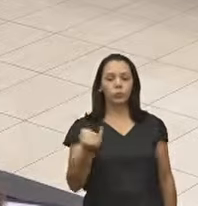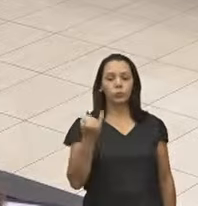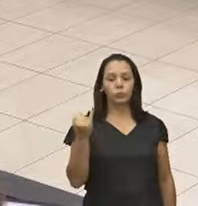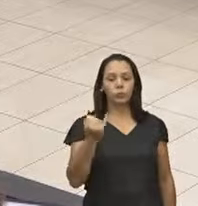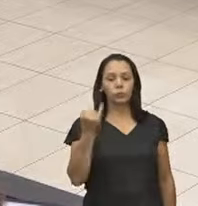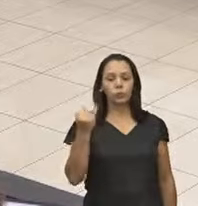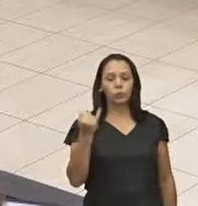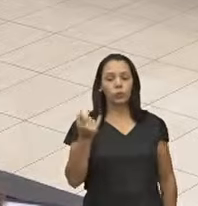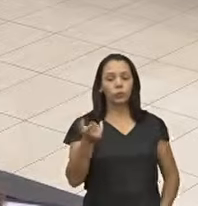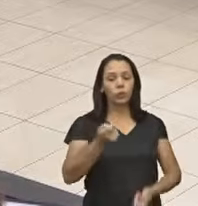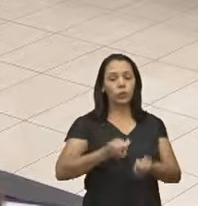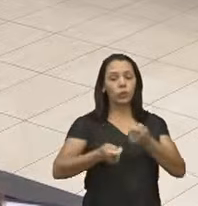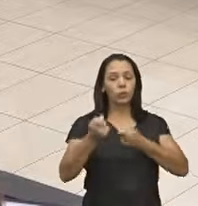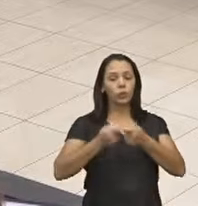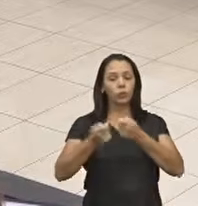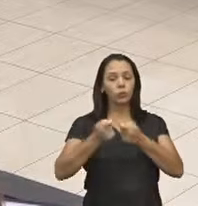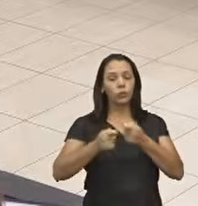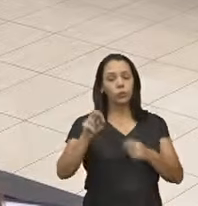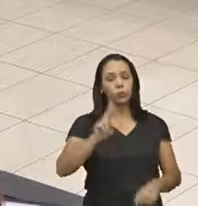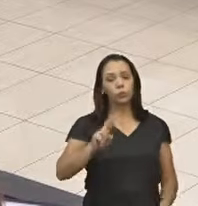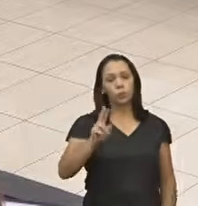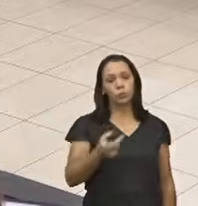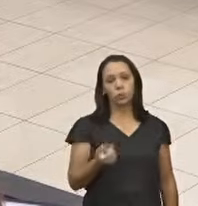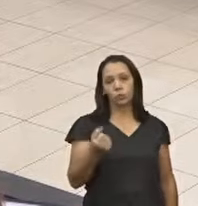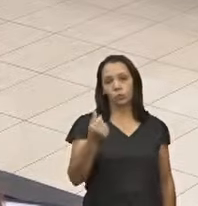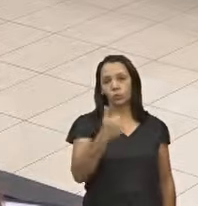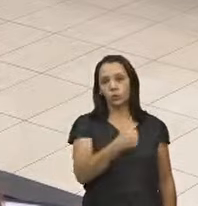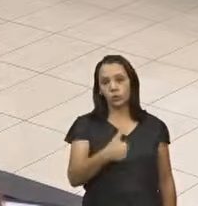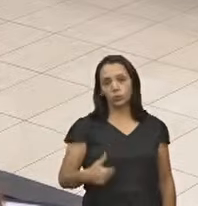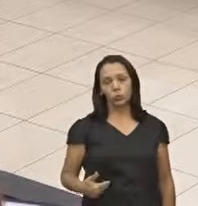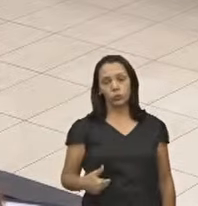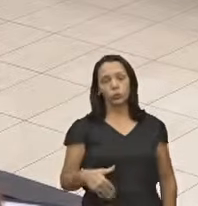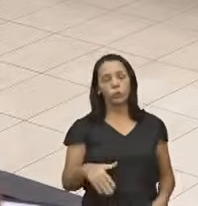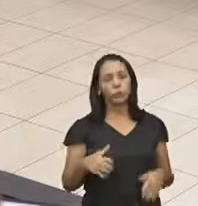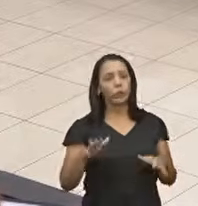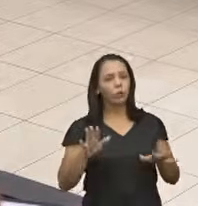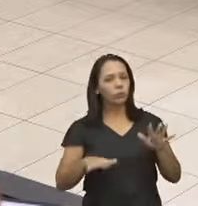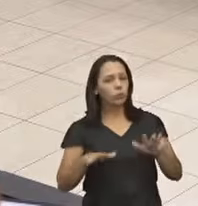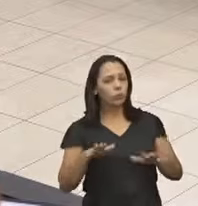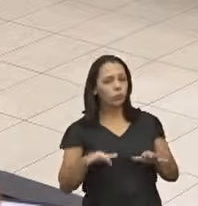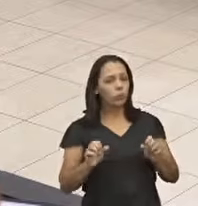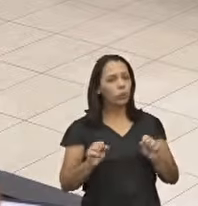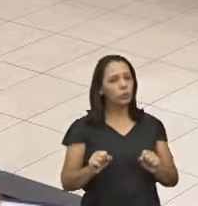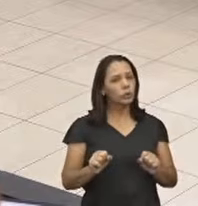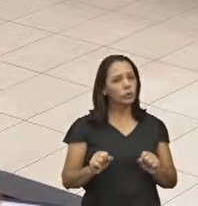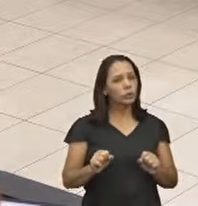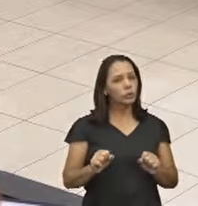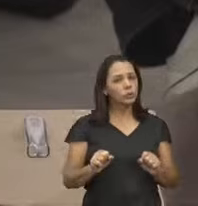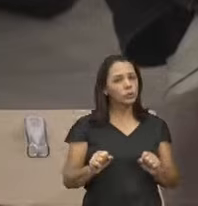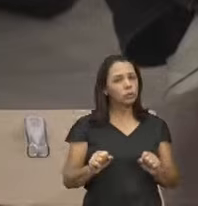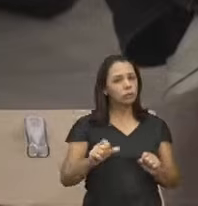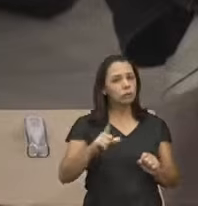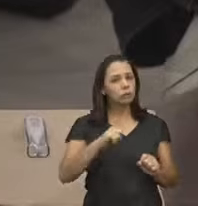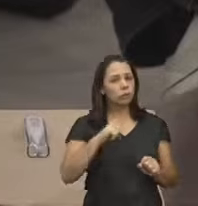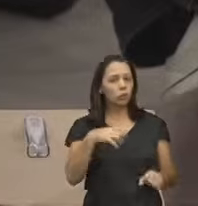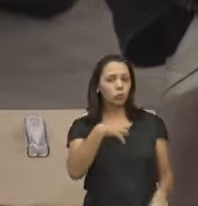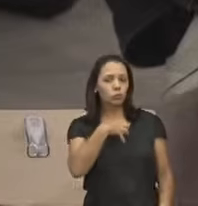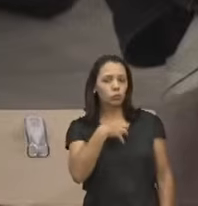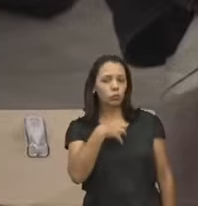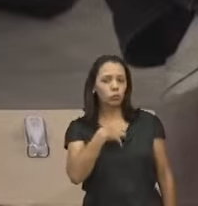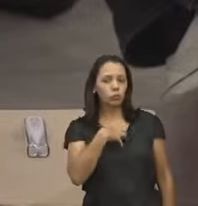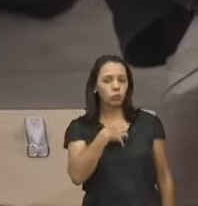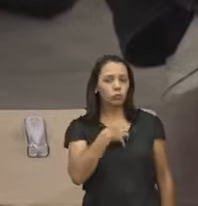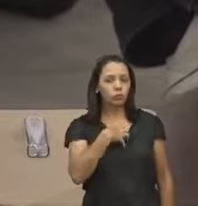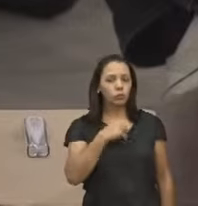a economia de recursos públicos, não é? Talvez a gente possa encontrar um modelo em que a